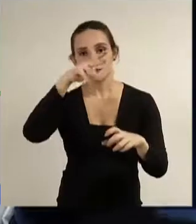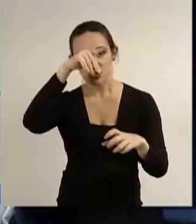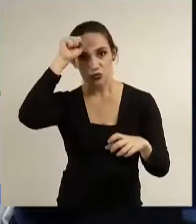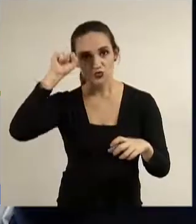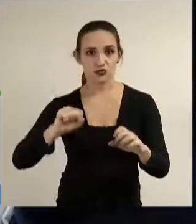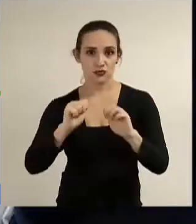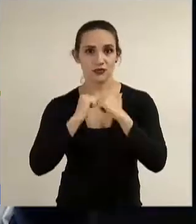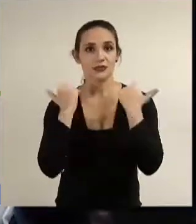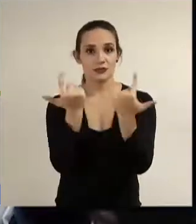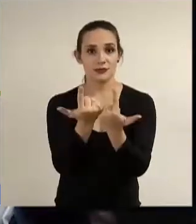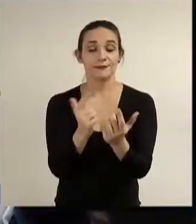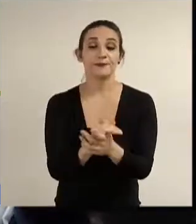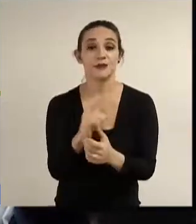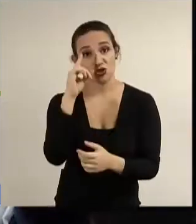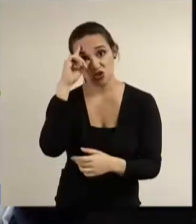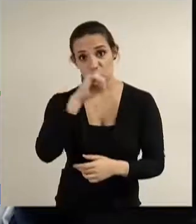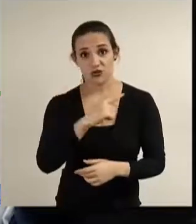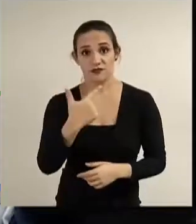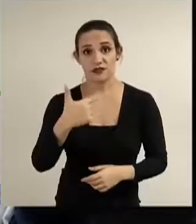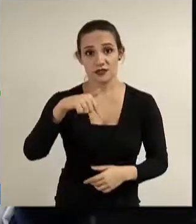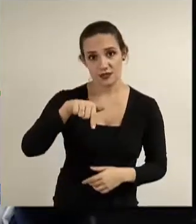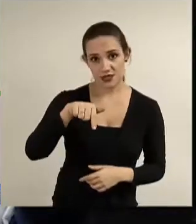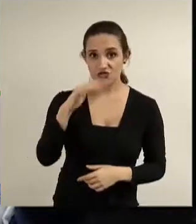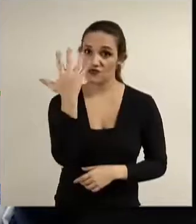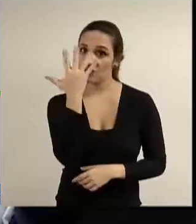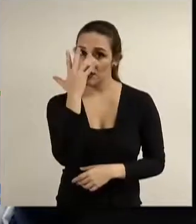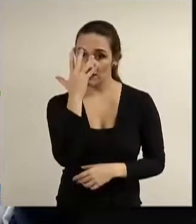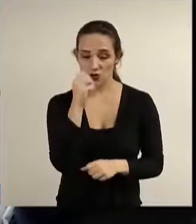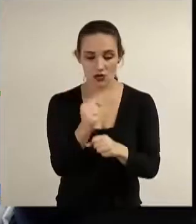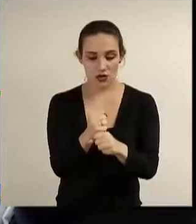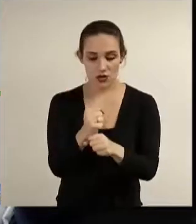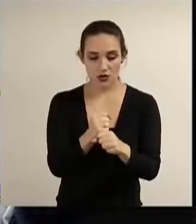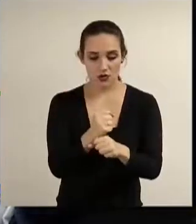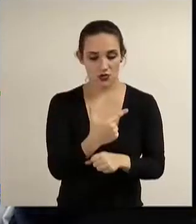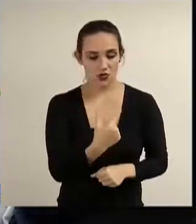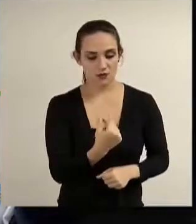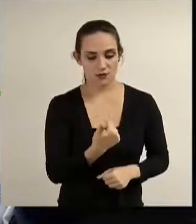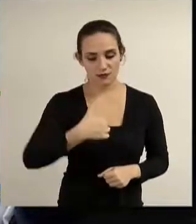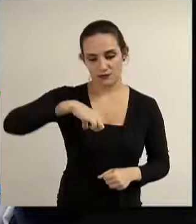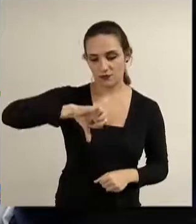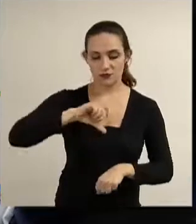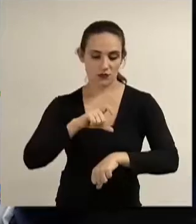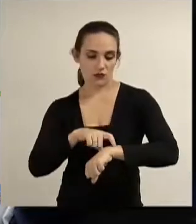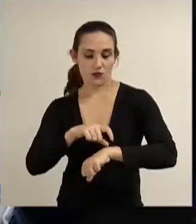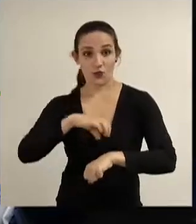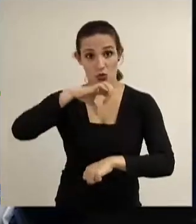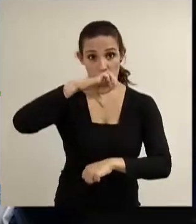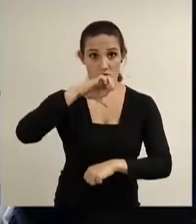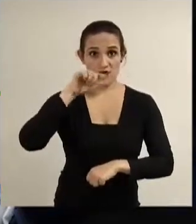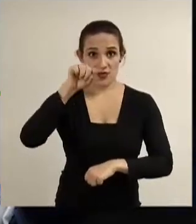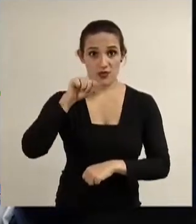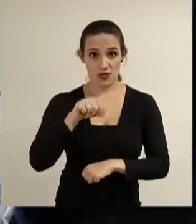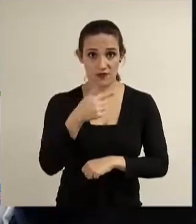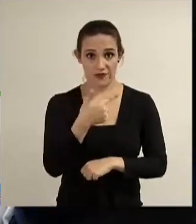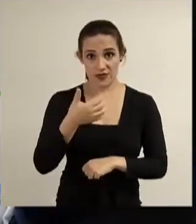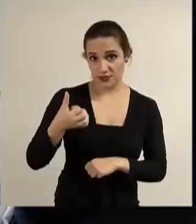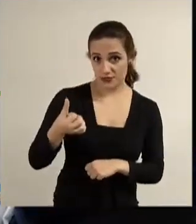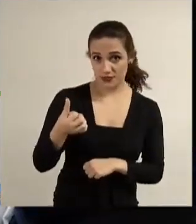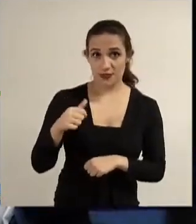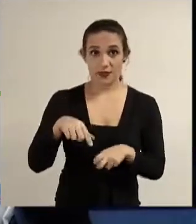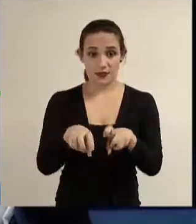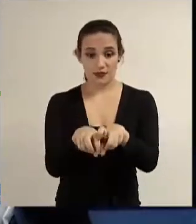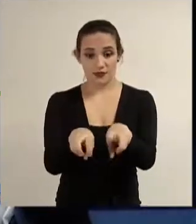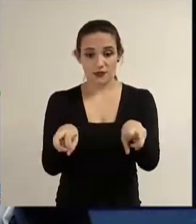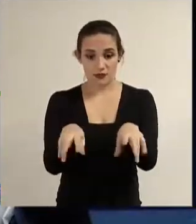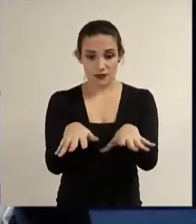Sul. Aos 27 dias do mês de fevereiro do ano de 2019, às 9h26, no plenário